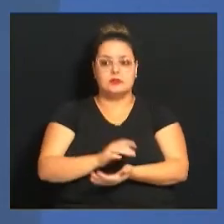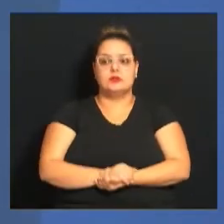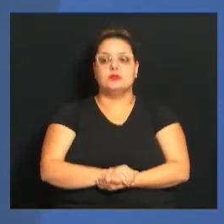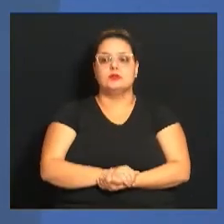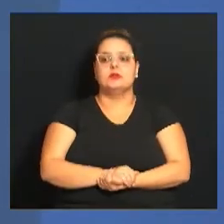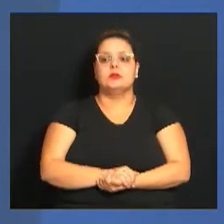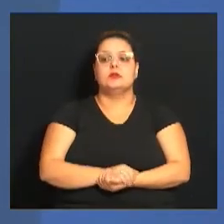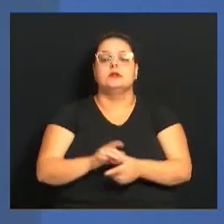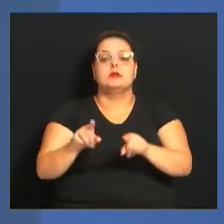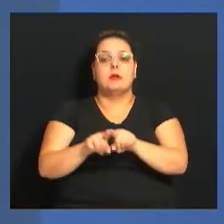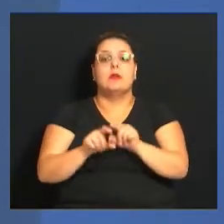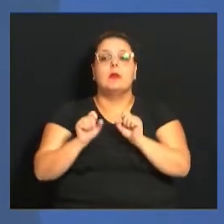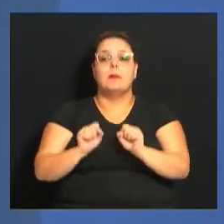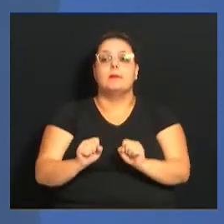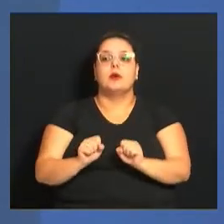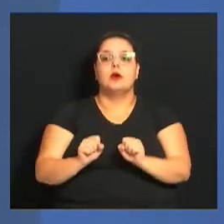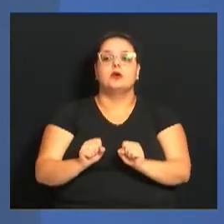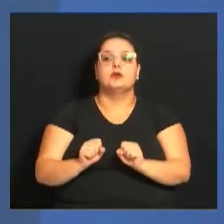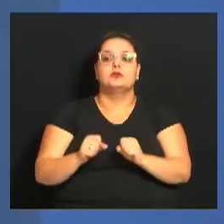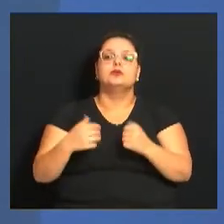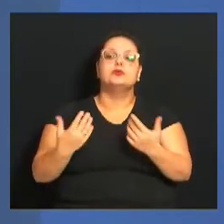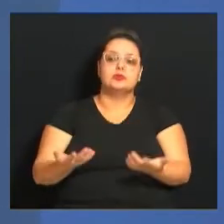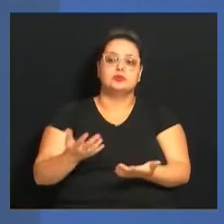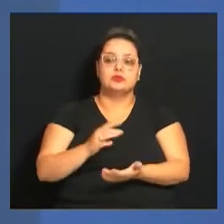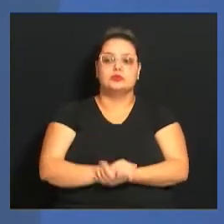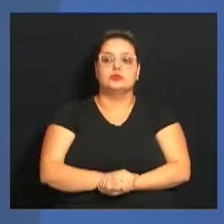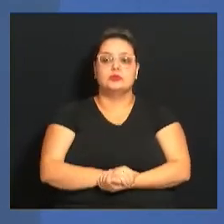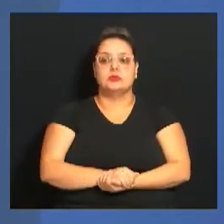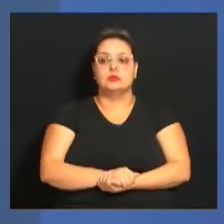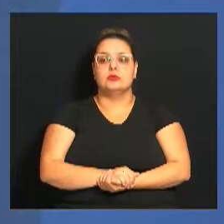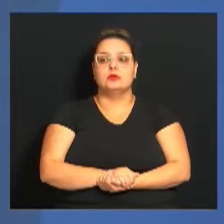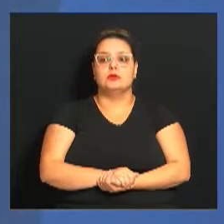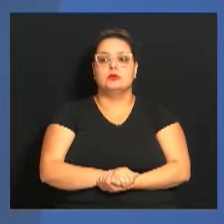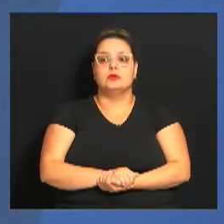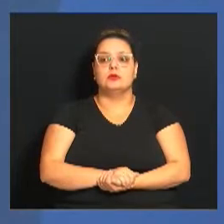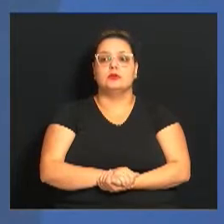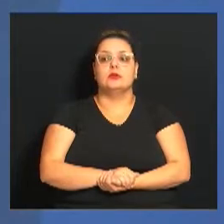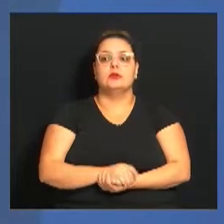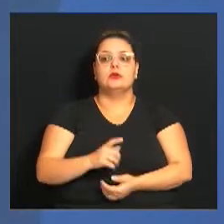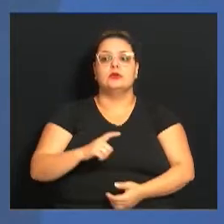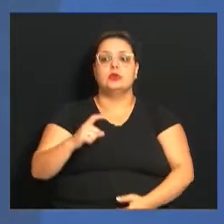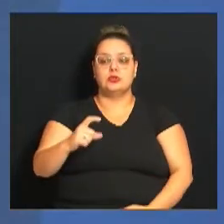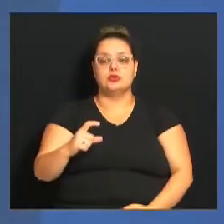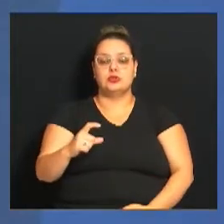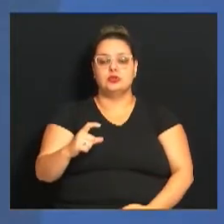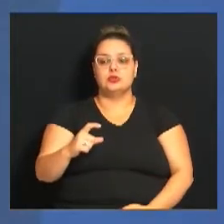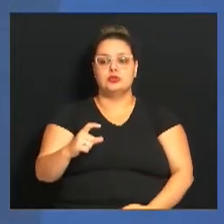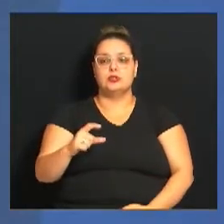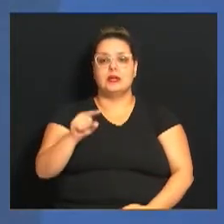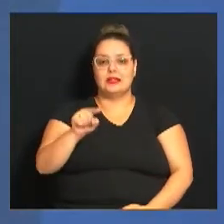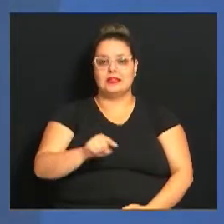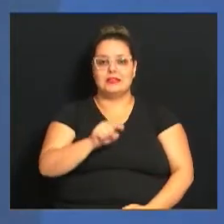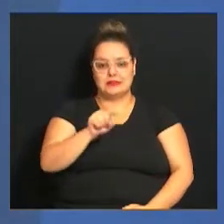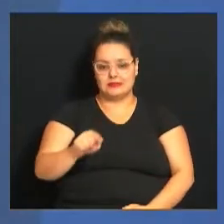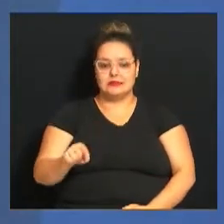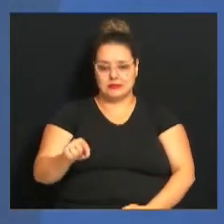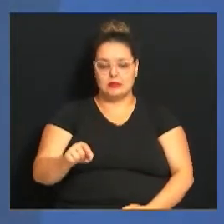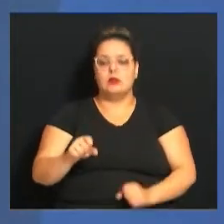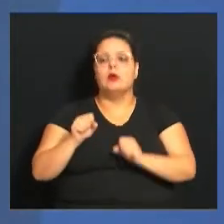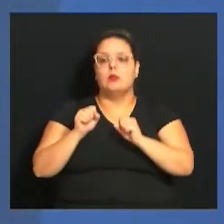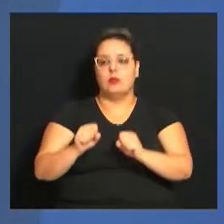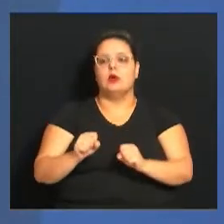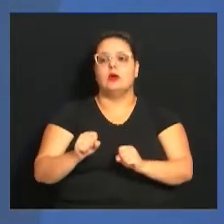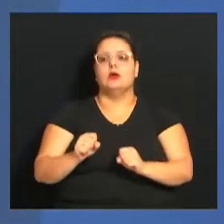também você pode, no caso tenha tido o título de eleitor cancelado, também fazer uma